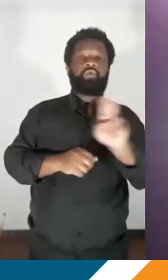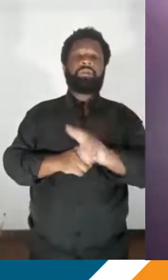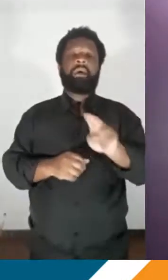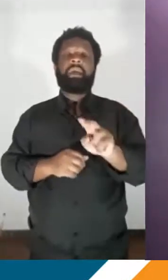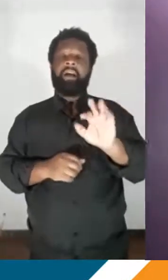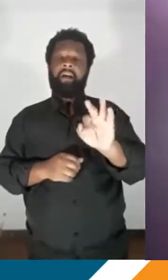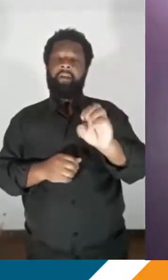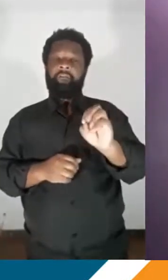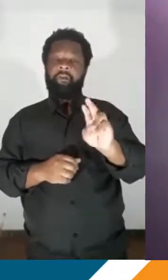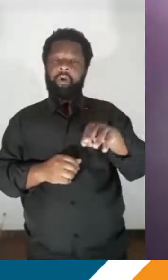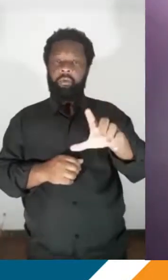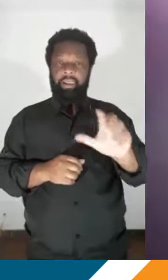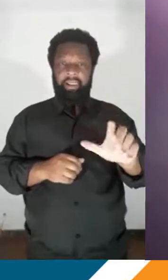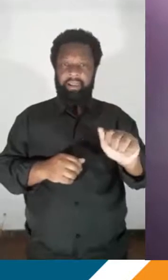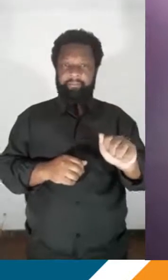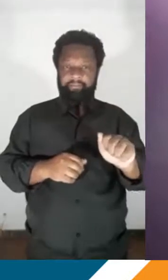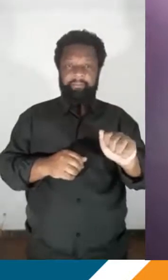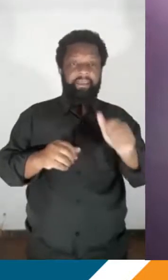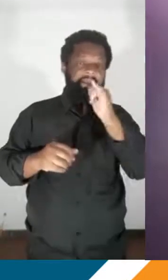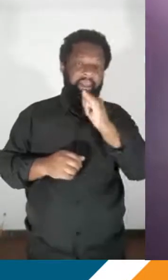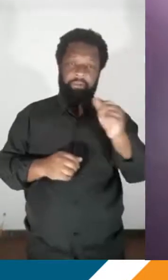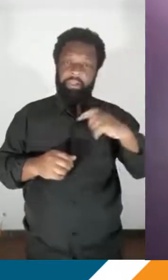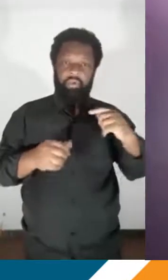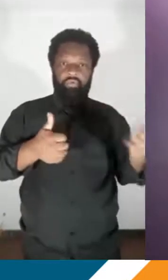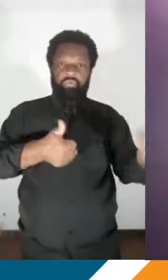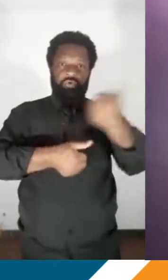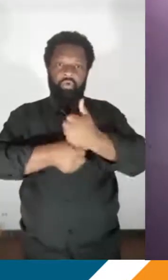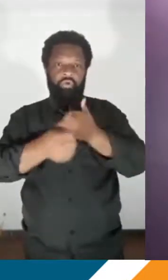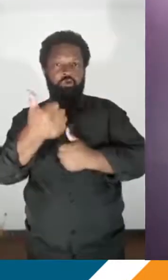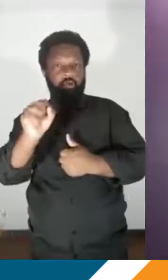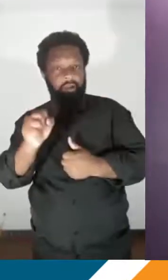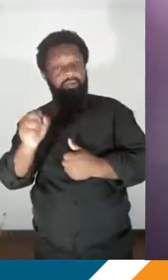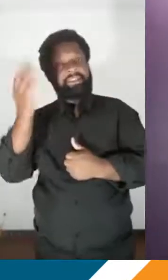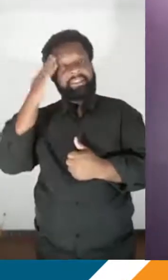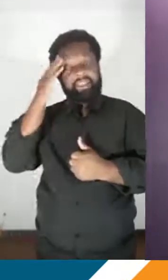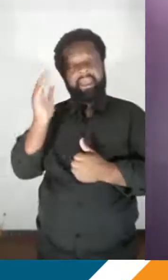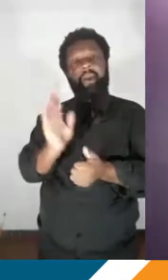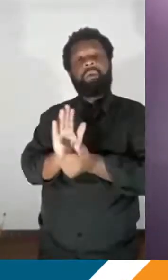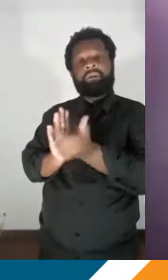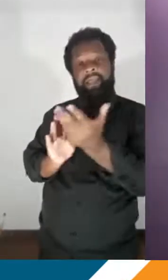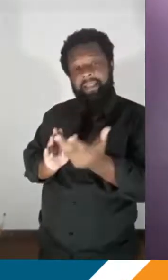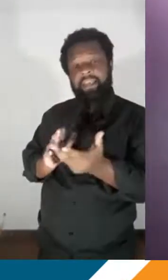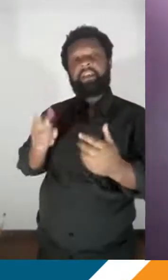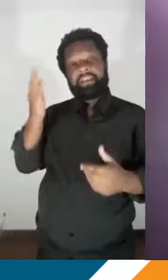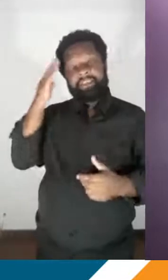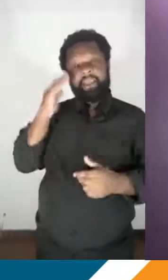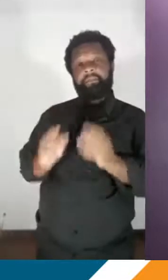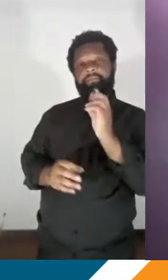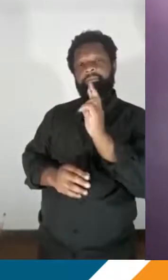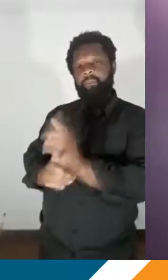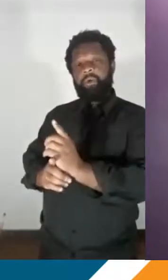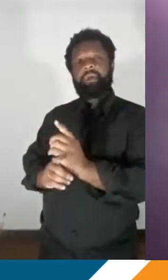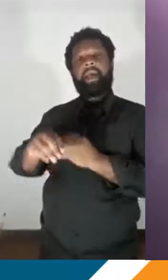é só jogar na fórmula. Por exemplo, se eu tenho 18 gramas de NaCl, eu vou botar o 18 aqui, eu sei a concentração